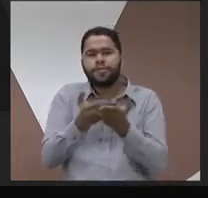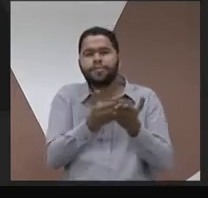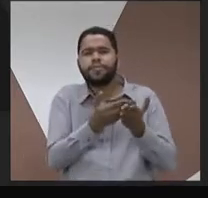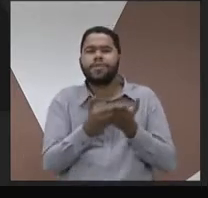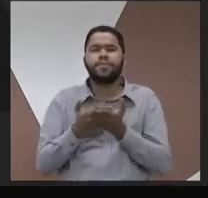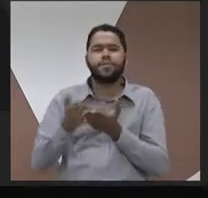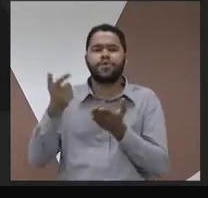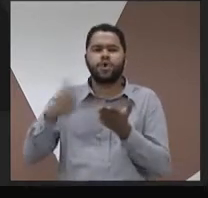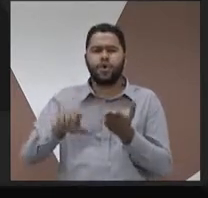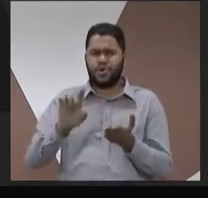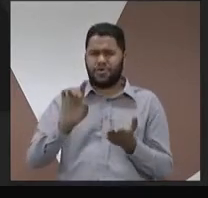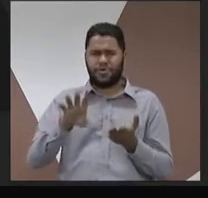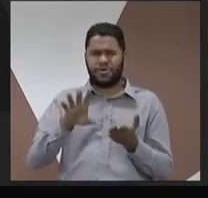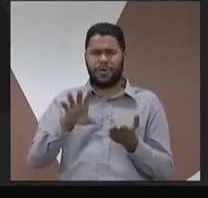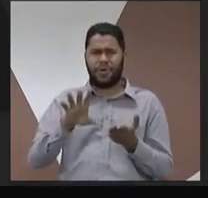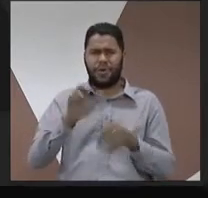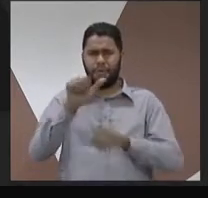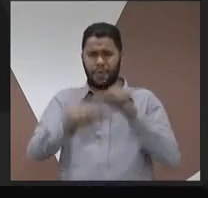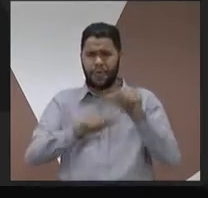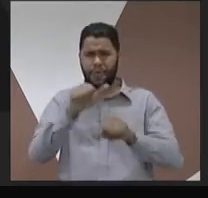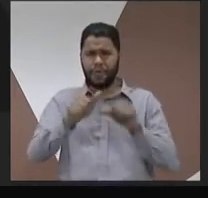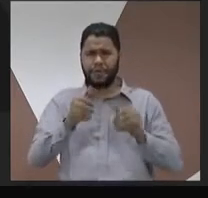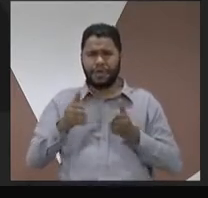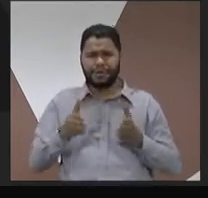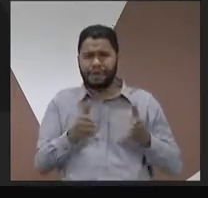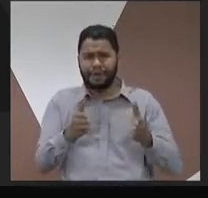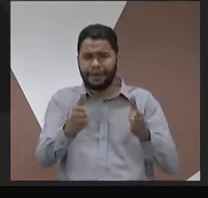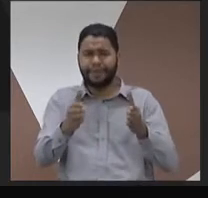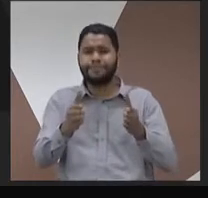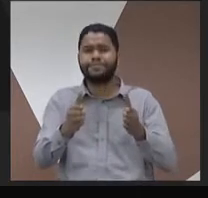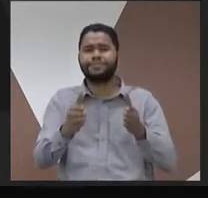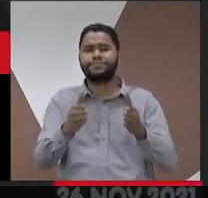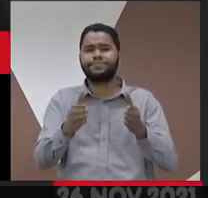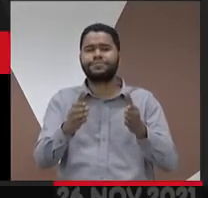não basta só você fazer a mudança do traçado